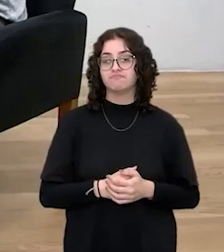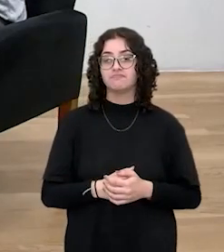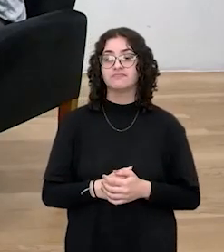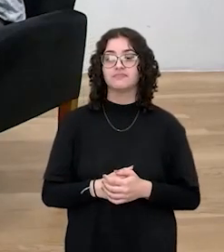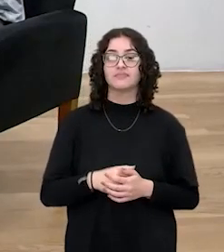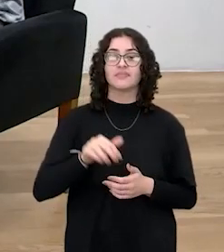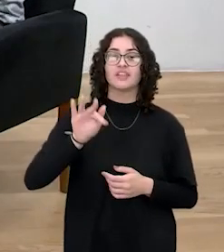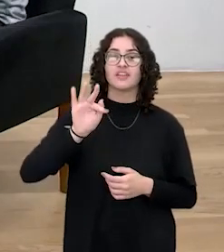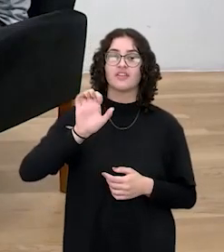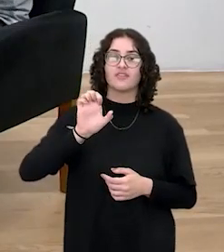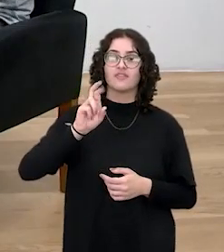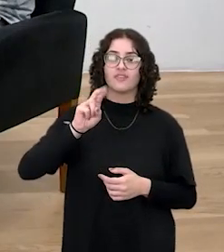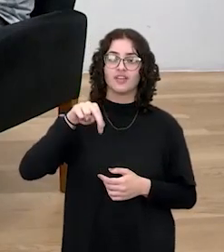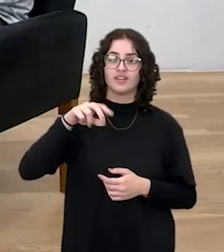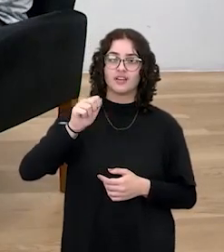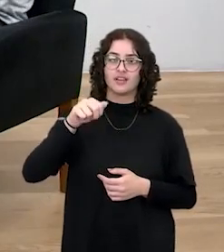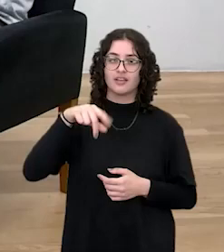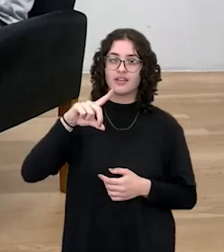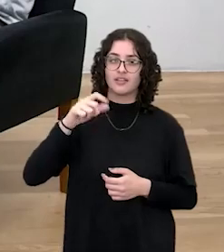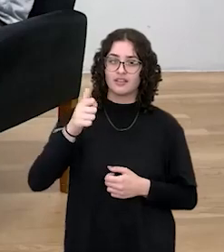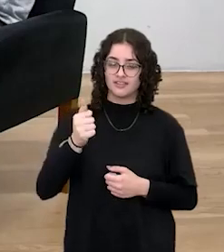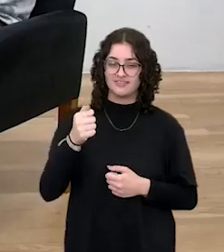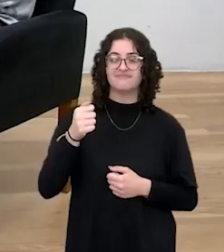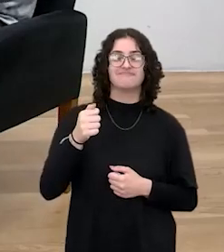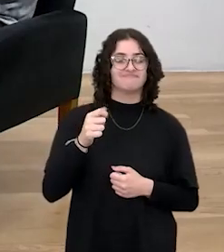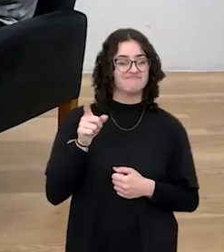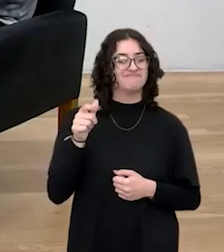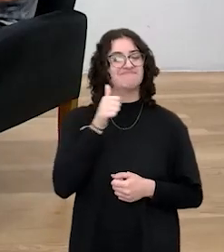Fernanda Montenegro, né? Acho que... Ó, concurso, né?